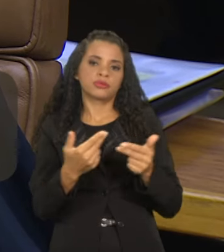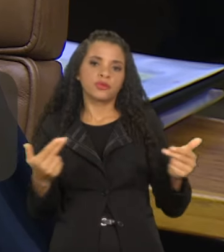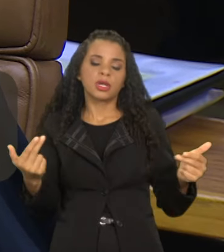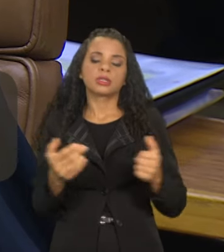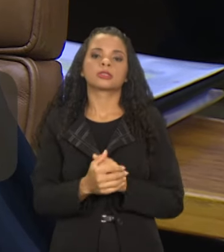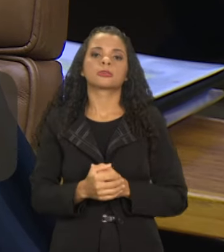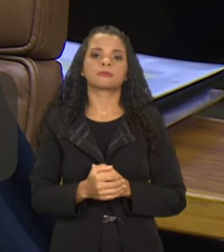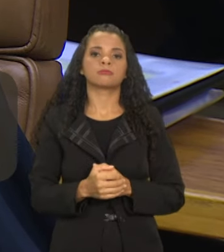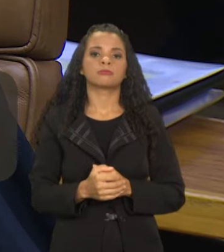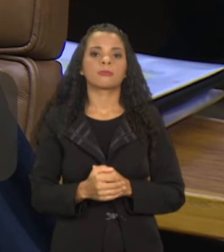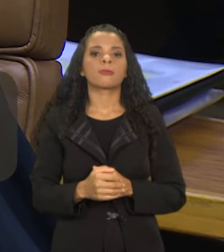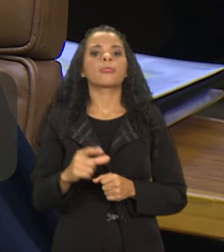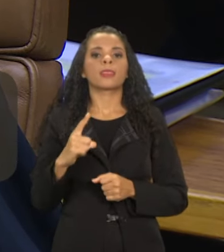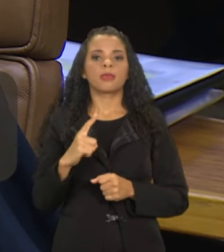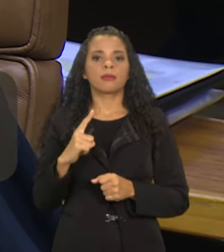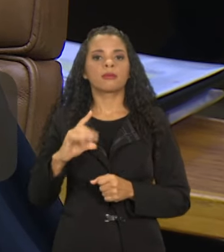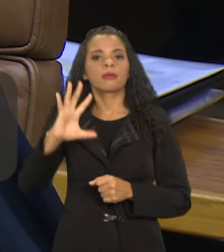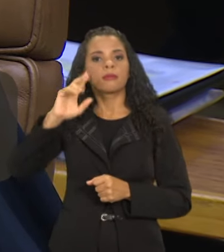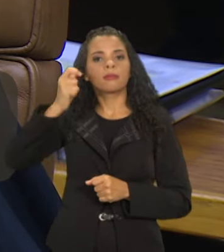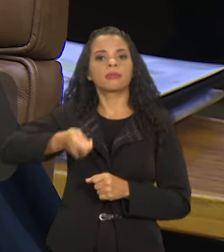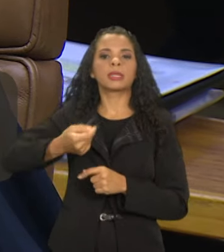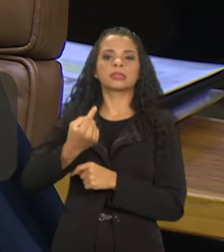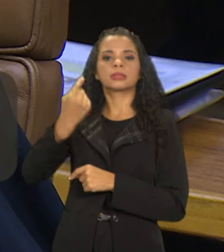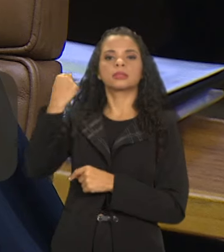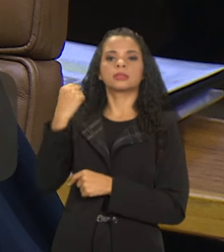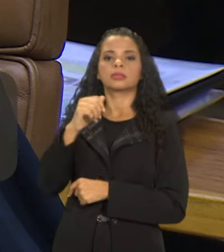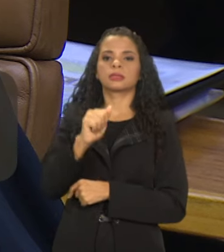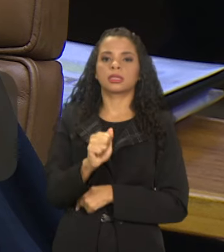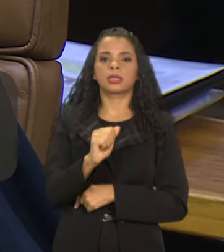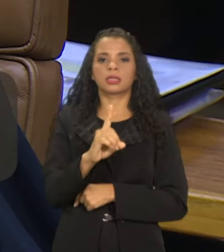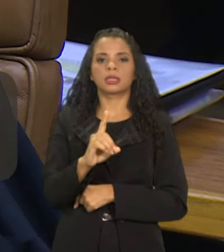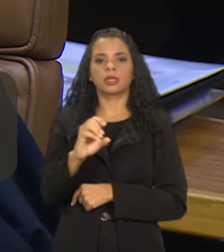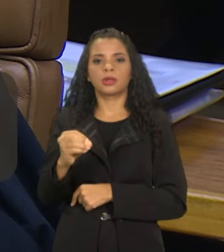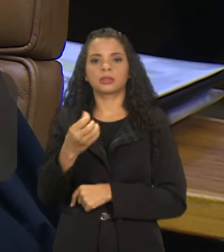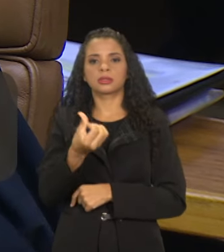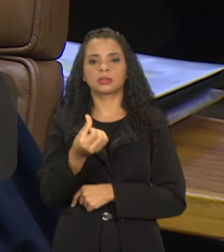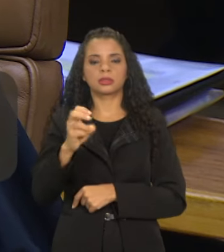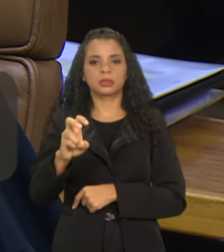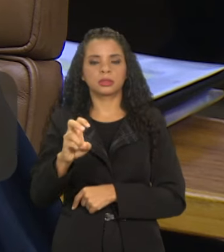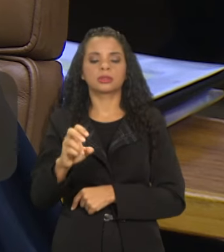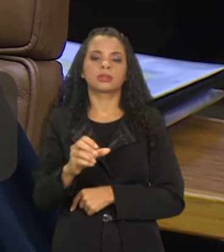trago o precedente da ADO 65 e a ADO 66,